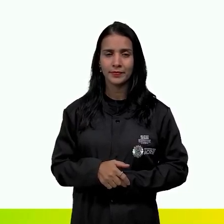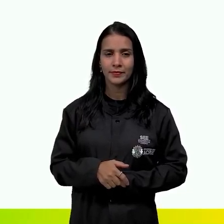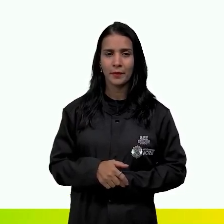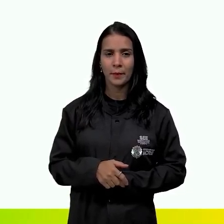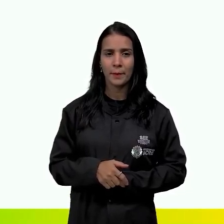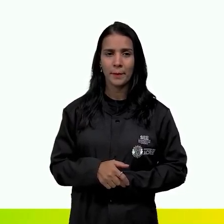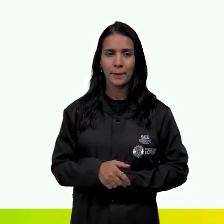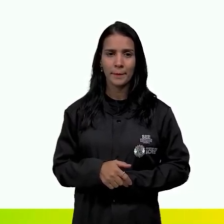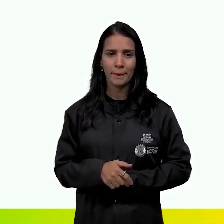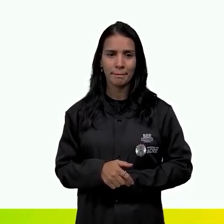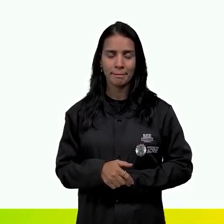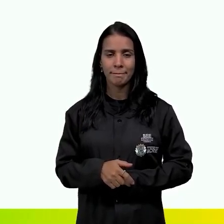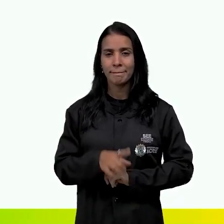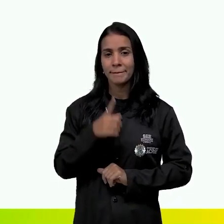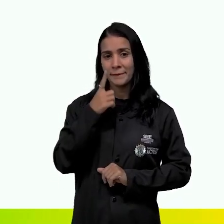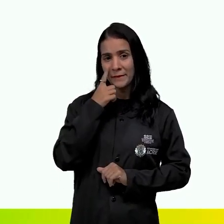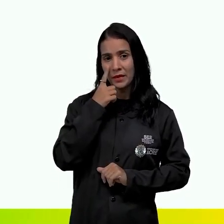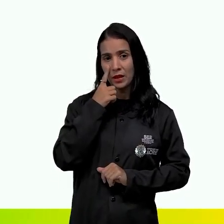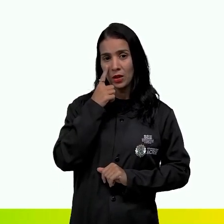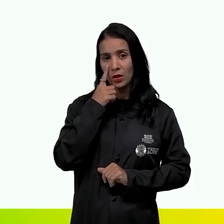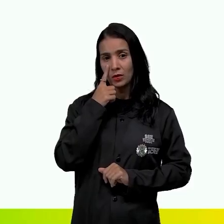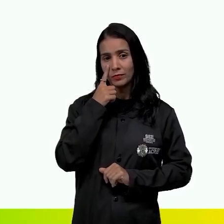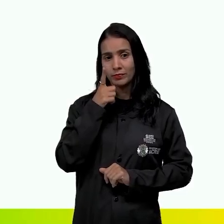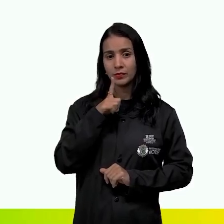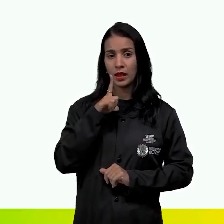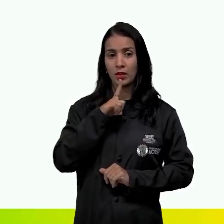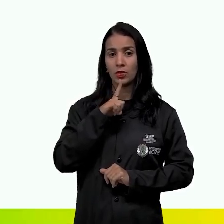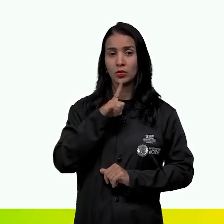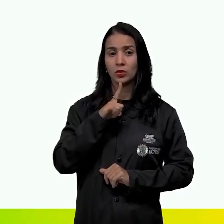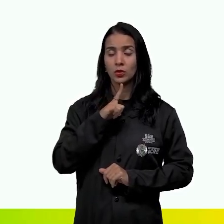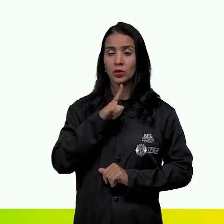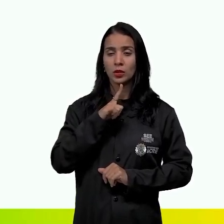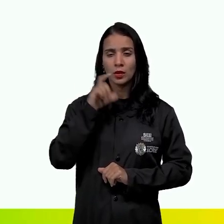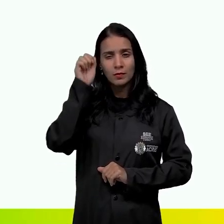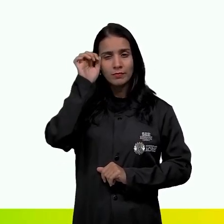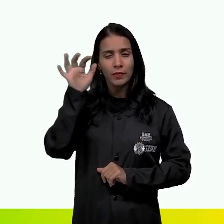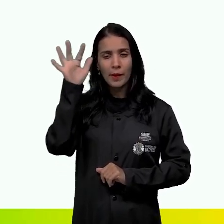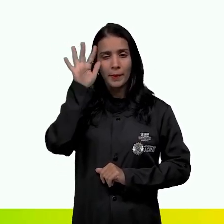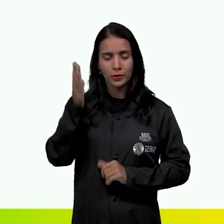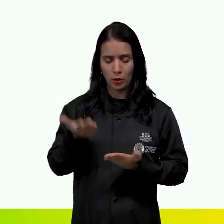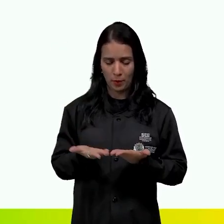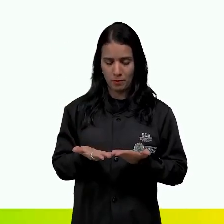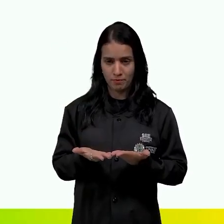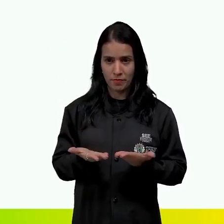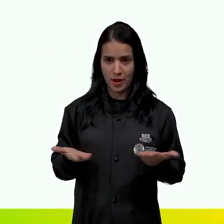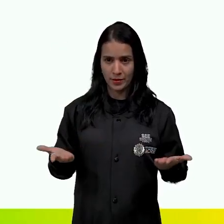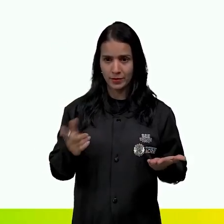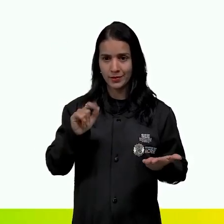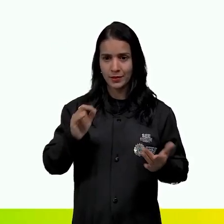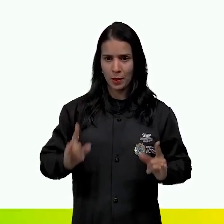temos imagina um sólido plano horizontal aqui, que é paralelo a essa base aqui.